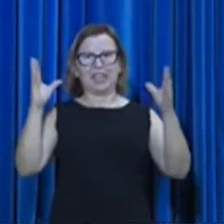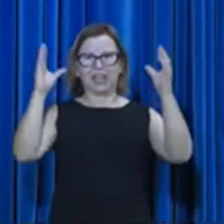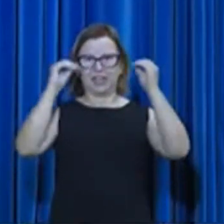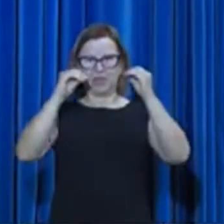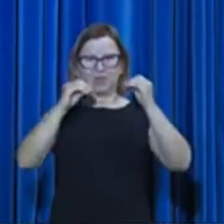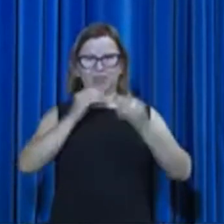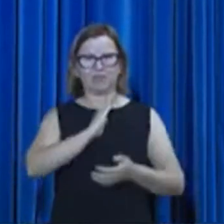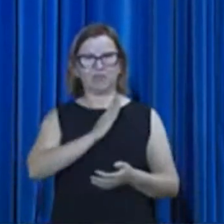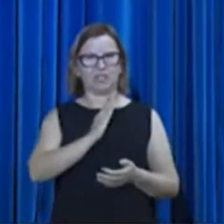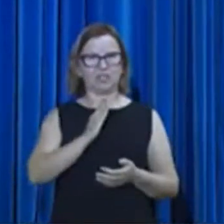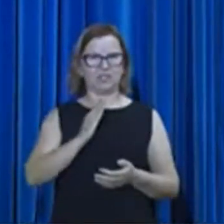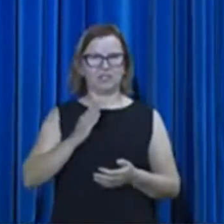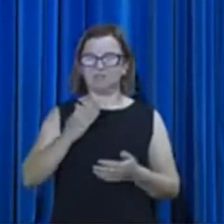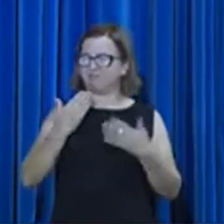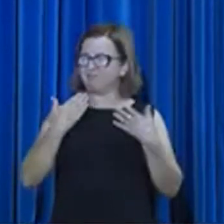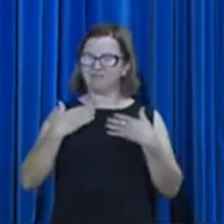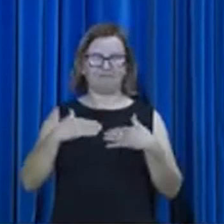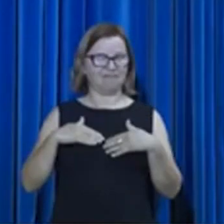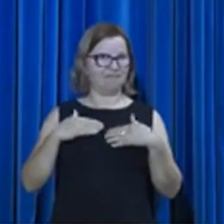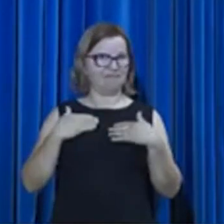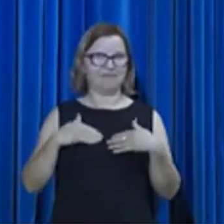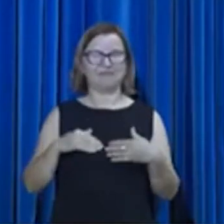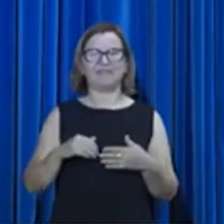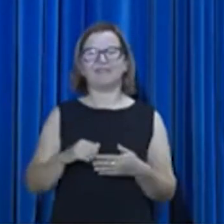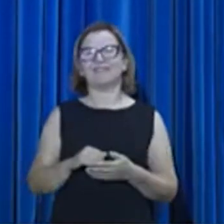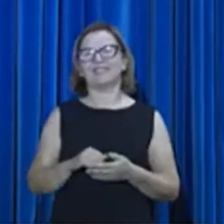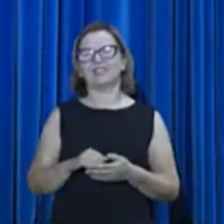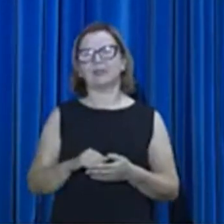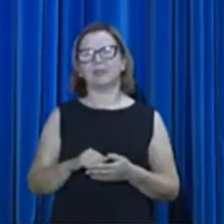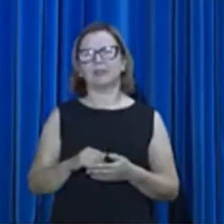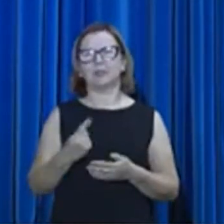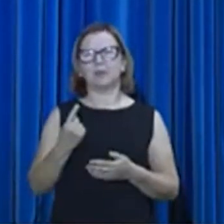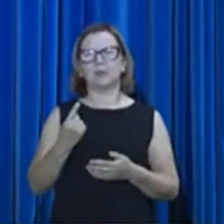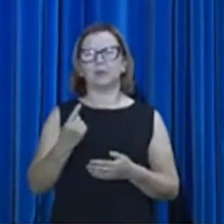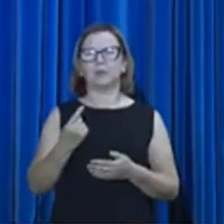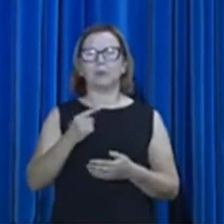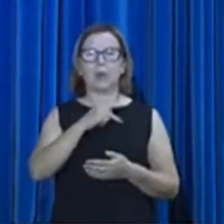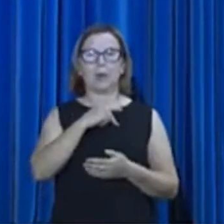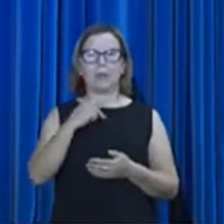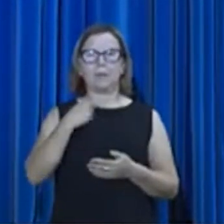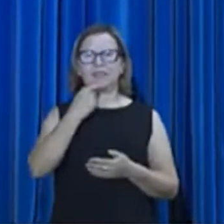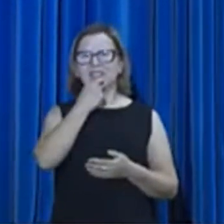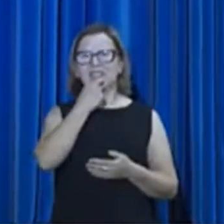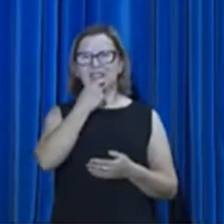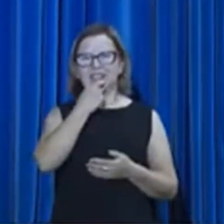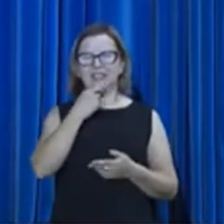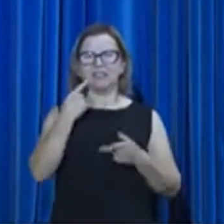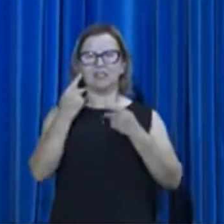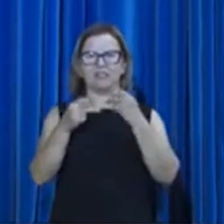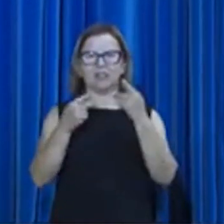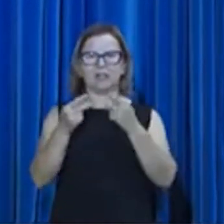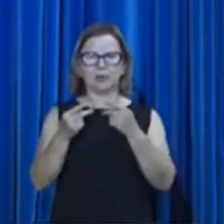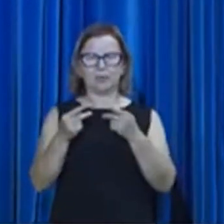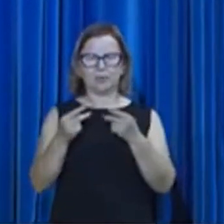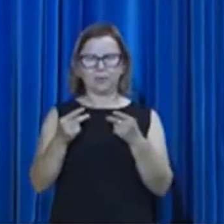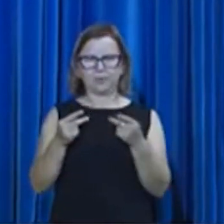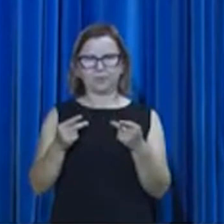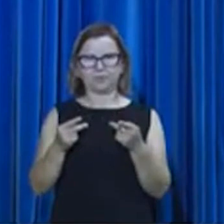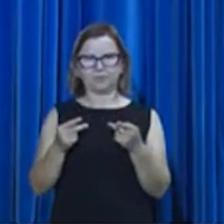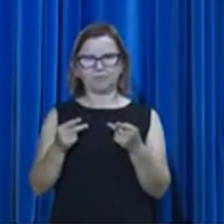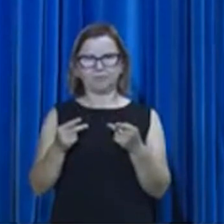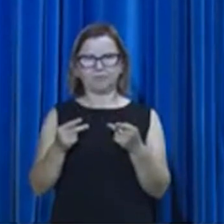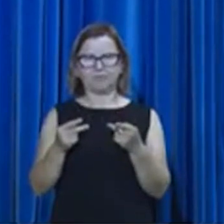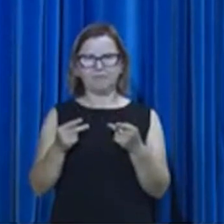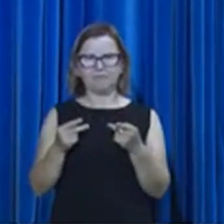não descansa. A.W. Pink, um pastor inglês, ele disse que a tendência da